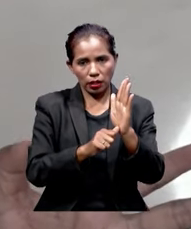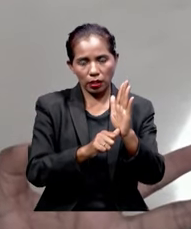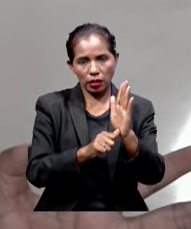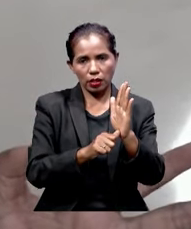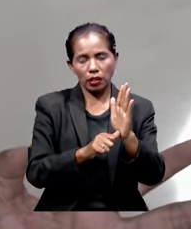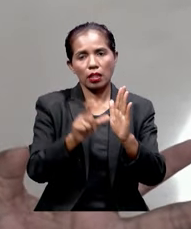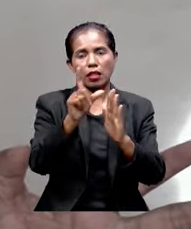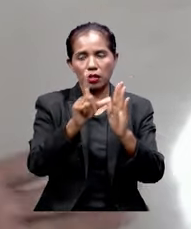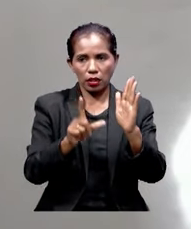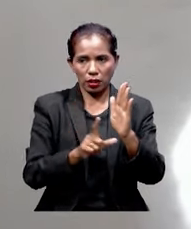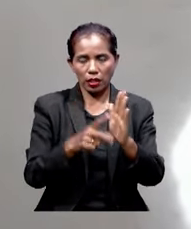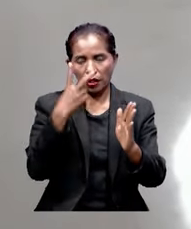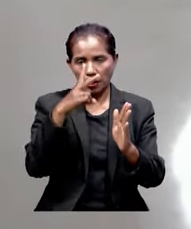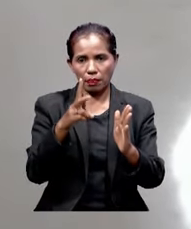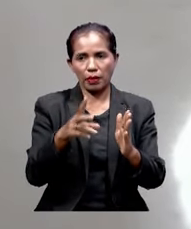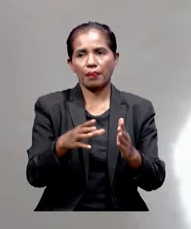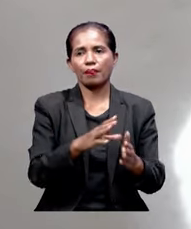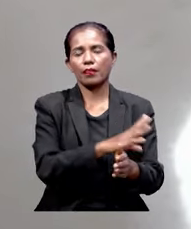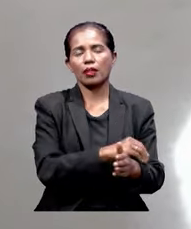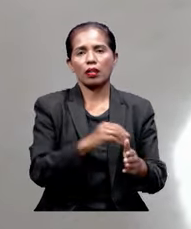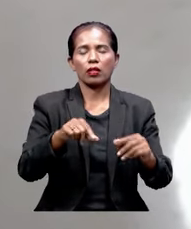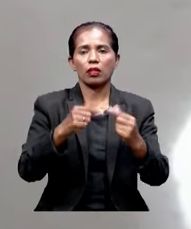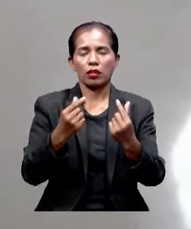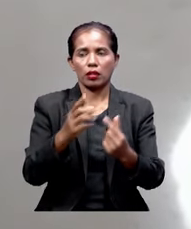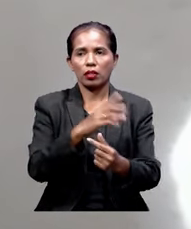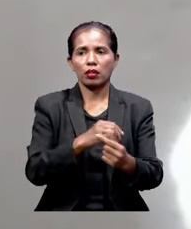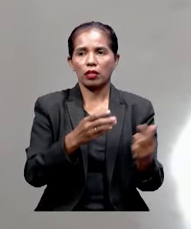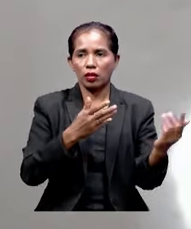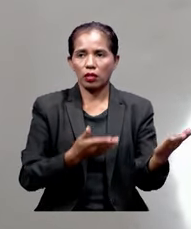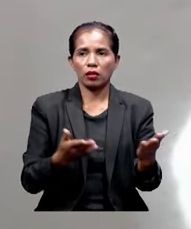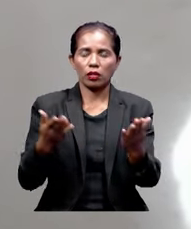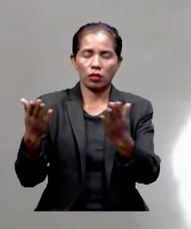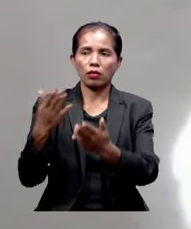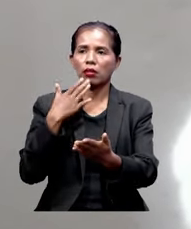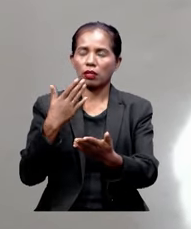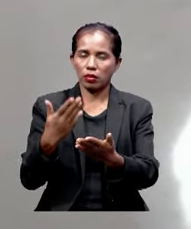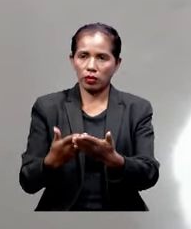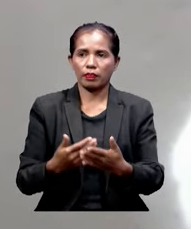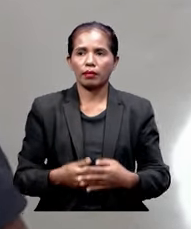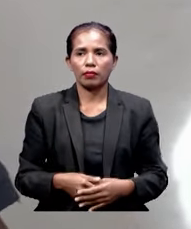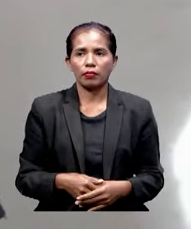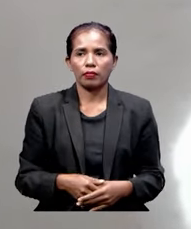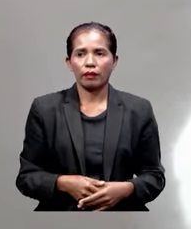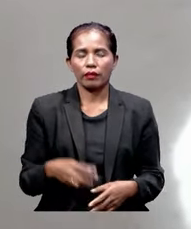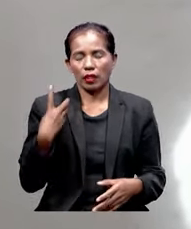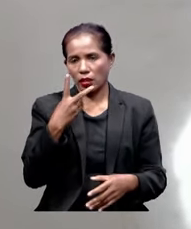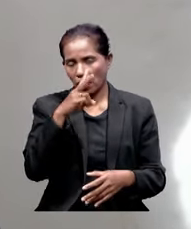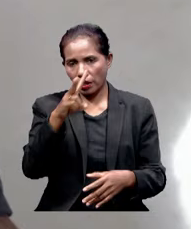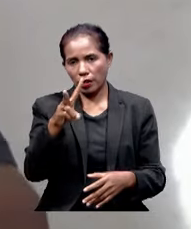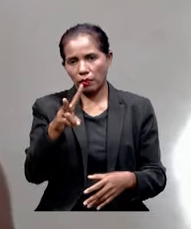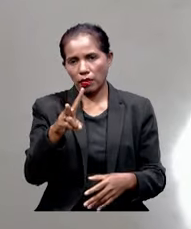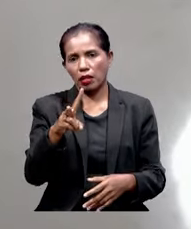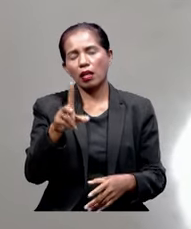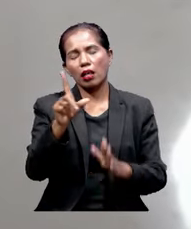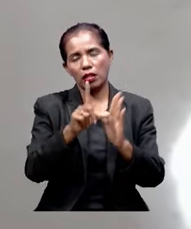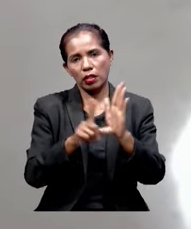presi di origin. Presi di grossistas, no presi di retailes, etc. Si haleba lei mane.